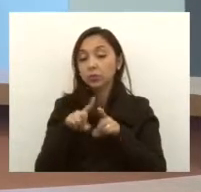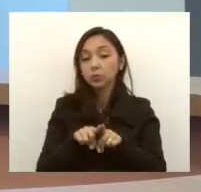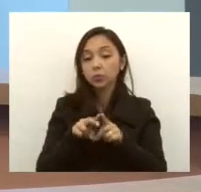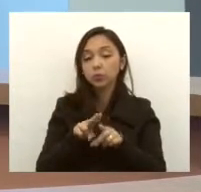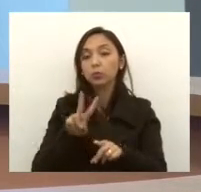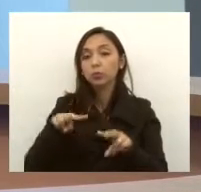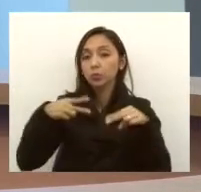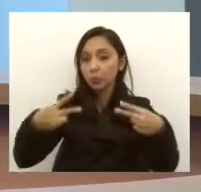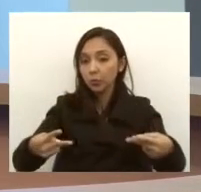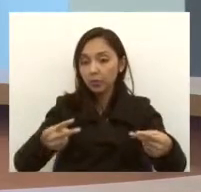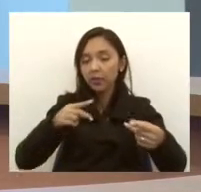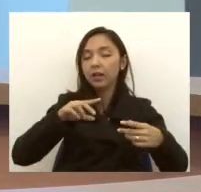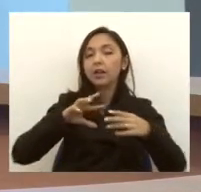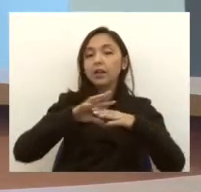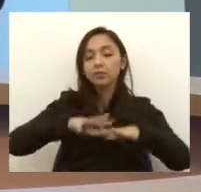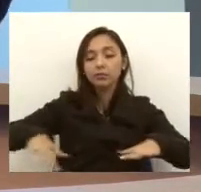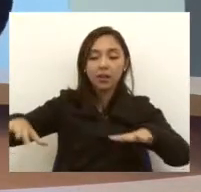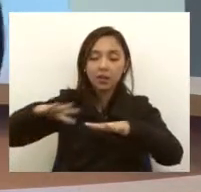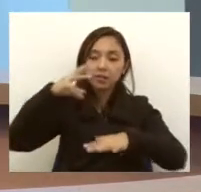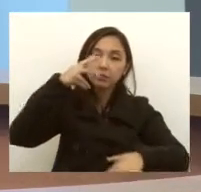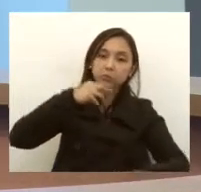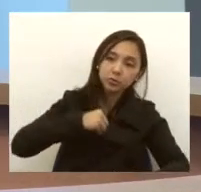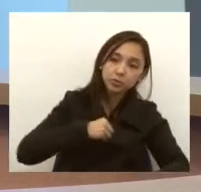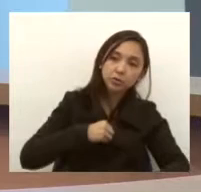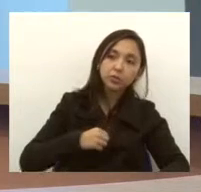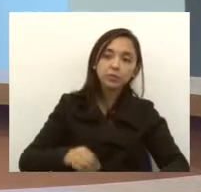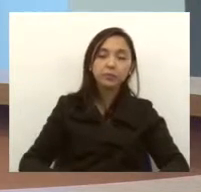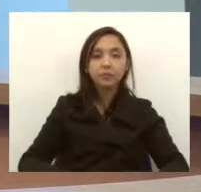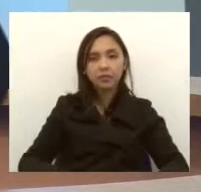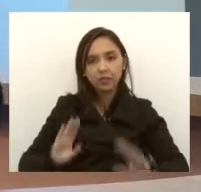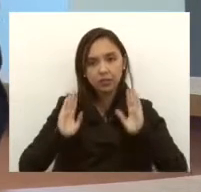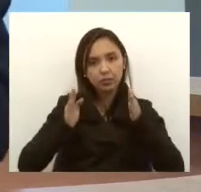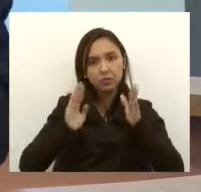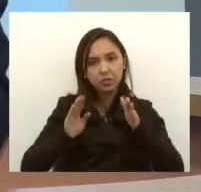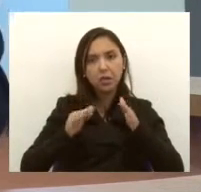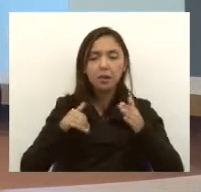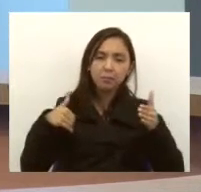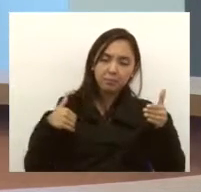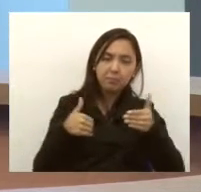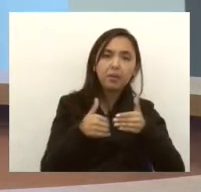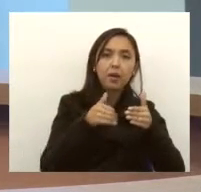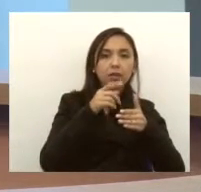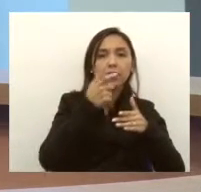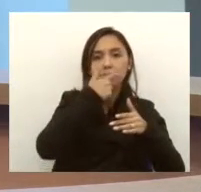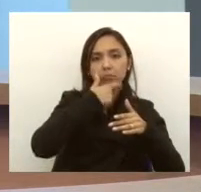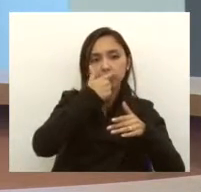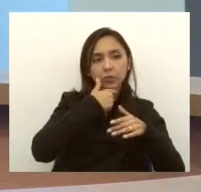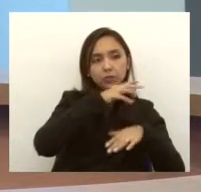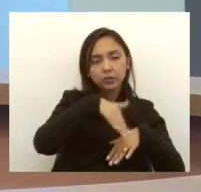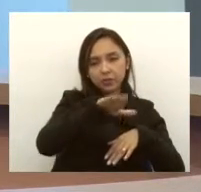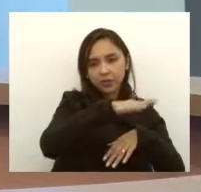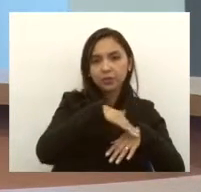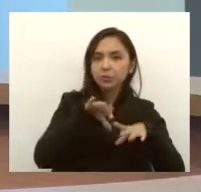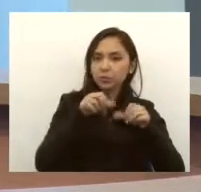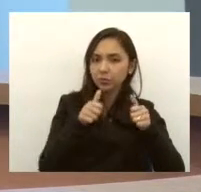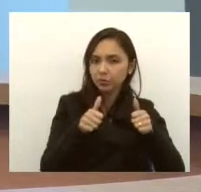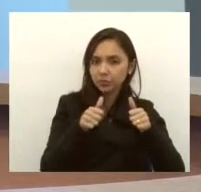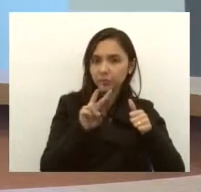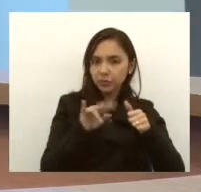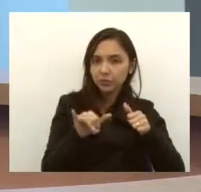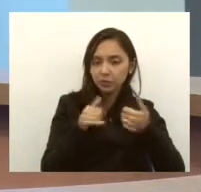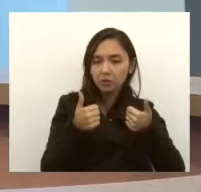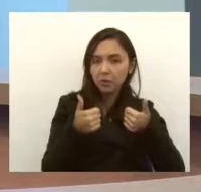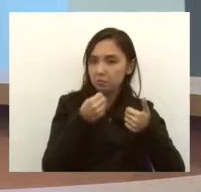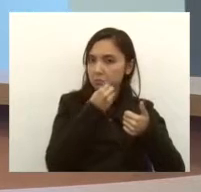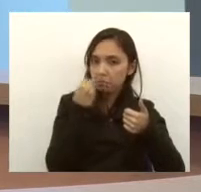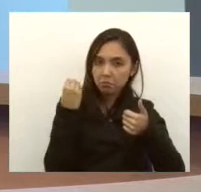duplicado, bonitinho aquela área ali, inclusive, já, se Deus quiser, o trevo ali do Bom Sucesso também vai estar bom